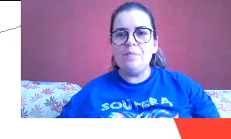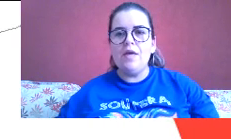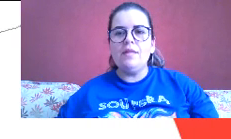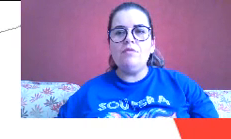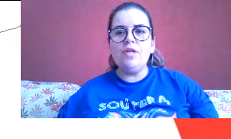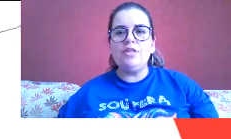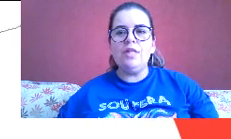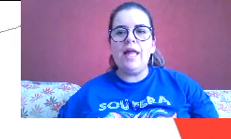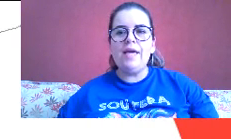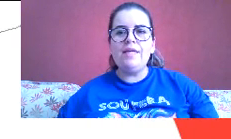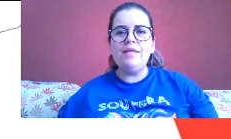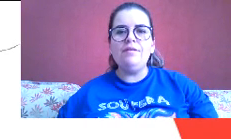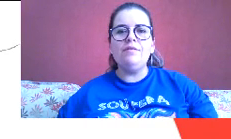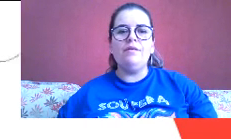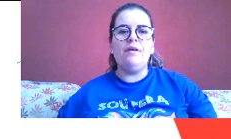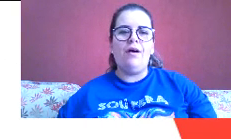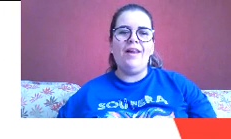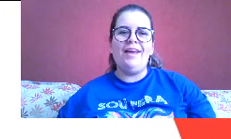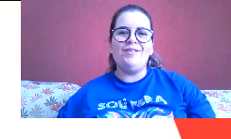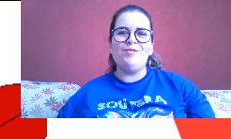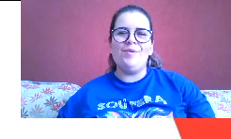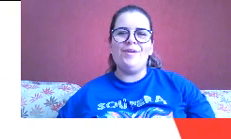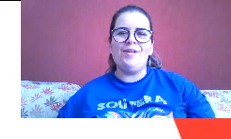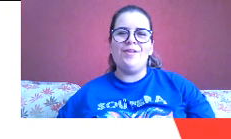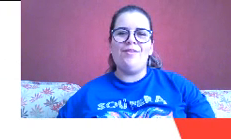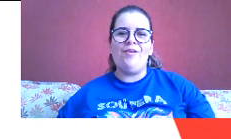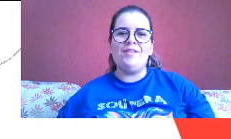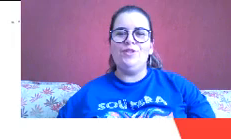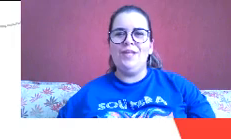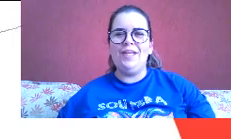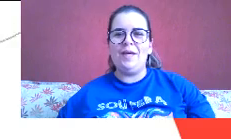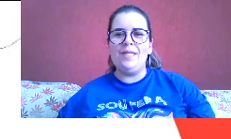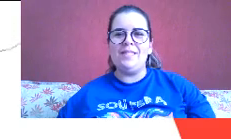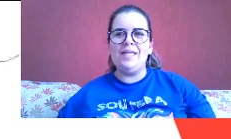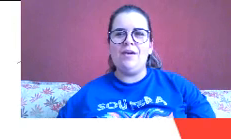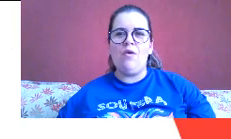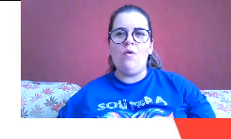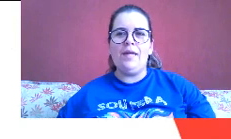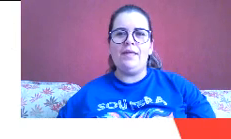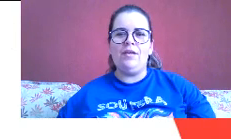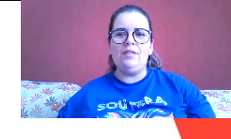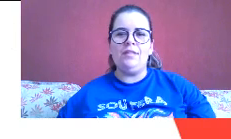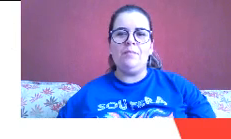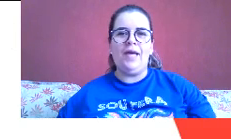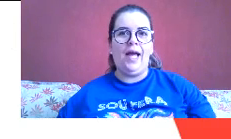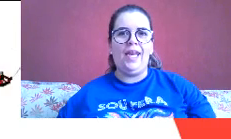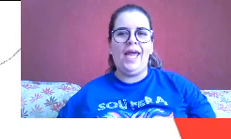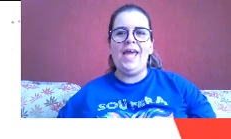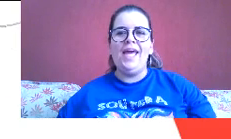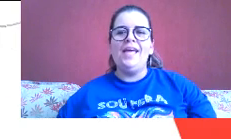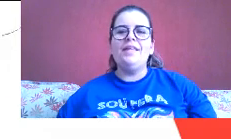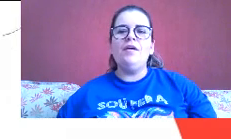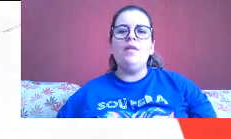aula então gente lá em Olha aí superherois a minha cruzinha Que belezinha ó o homem-aranha ó tentando pegar